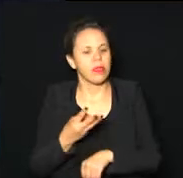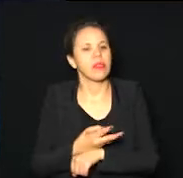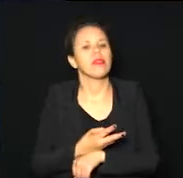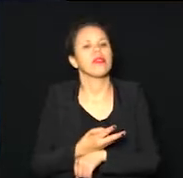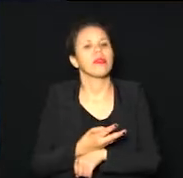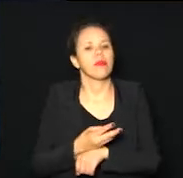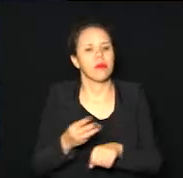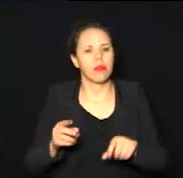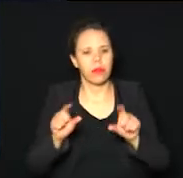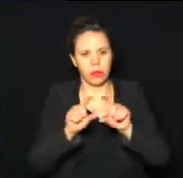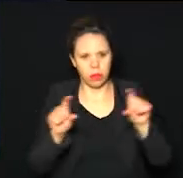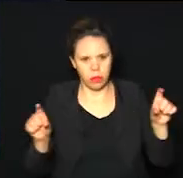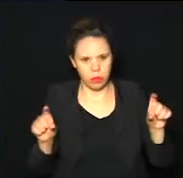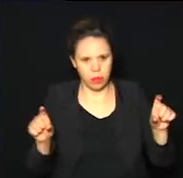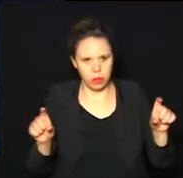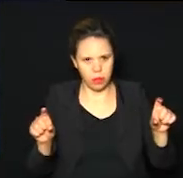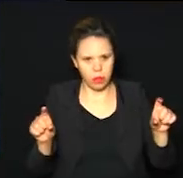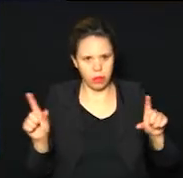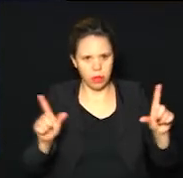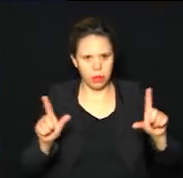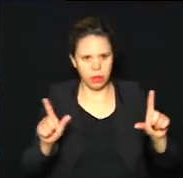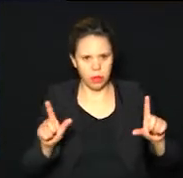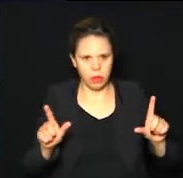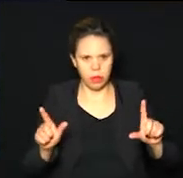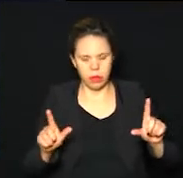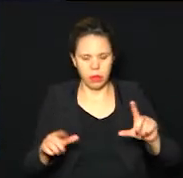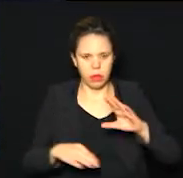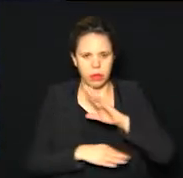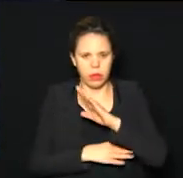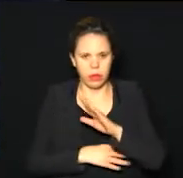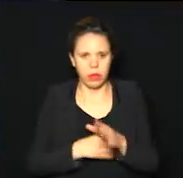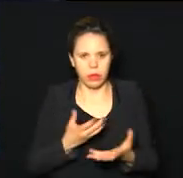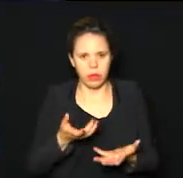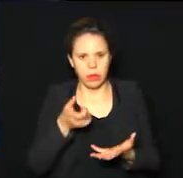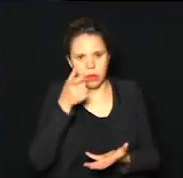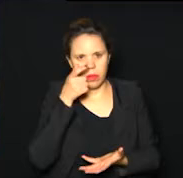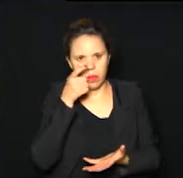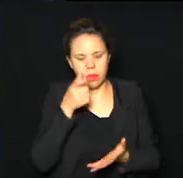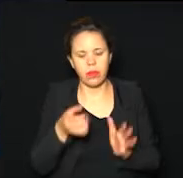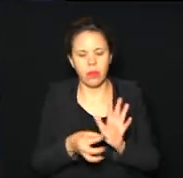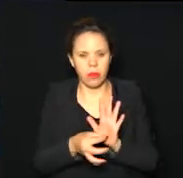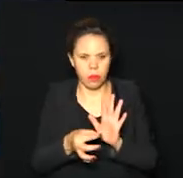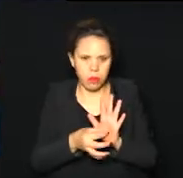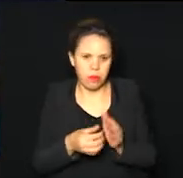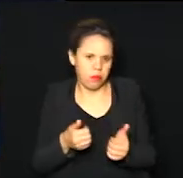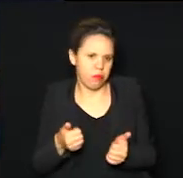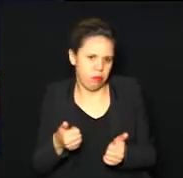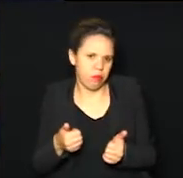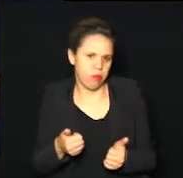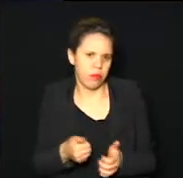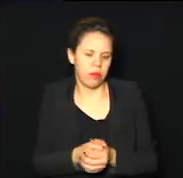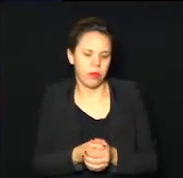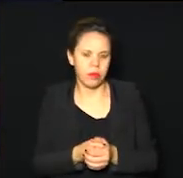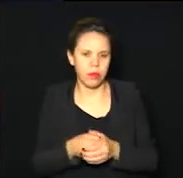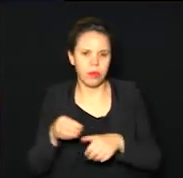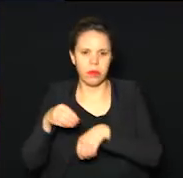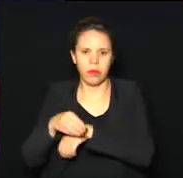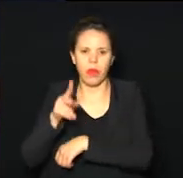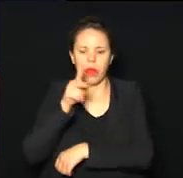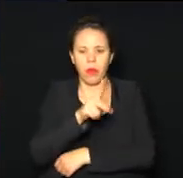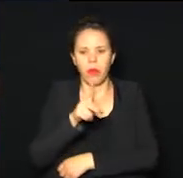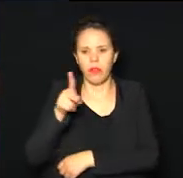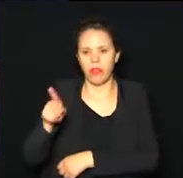estar aparecendo aí na TV Câmara para quem quiser também se manifestar, tá bom? Então, vou passar a palavra para a professora